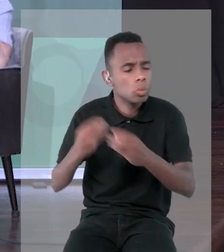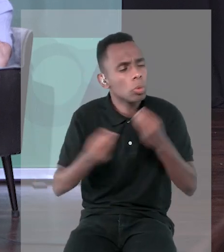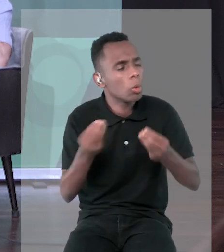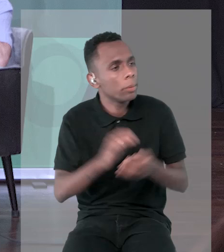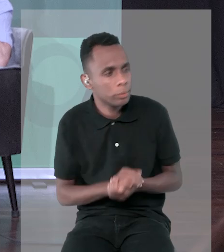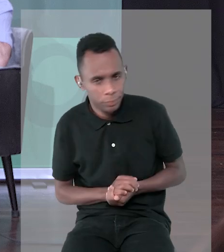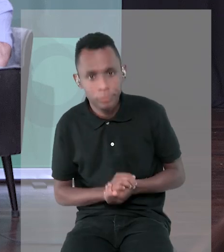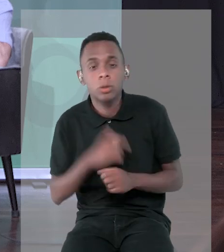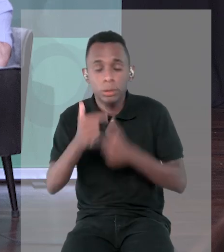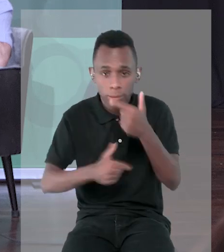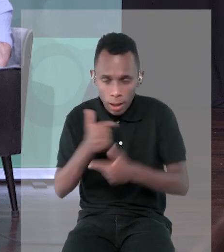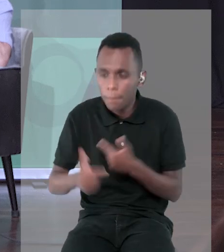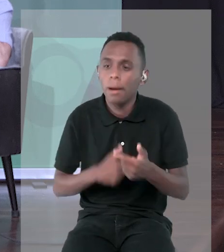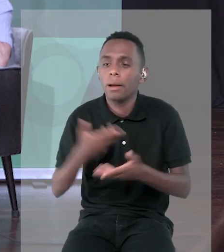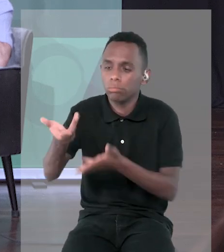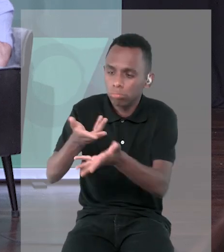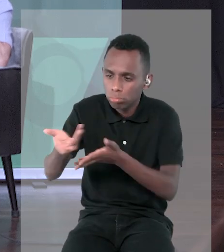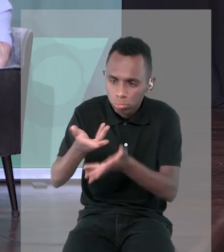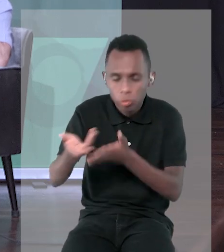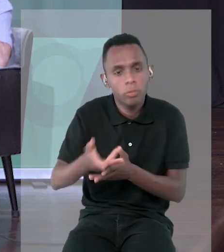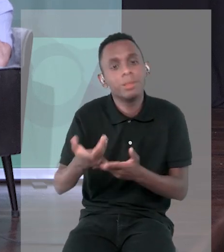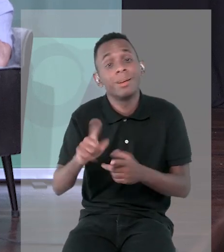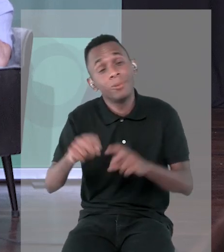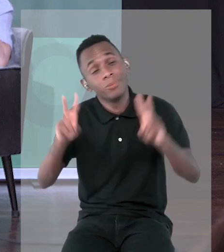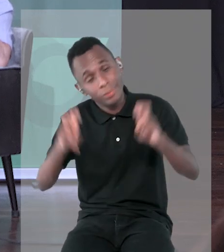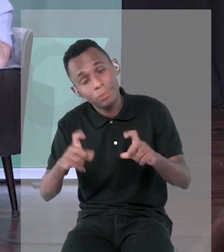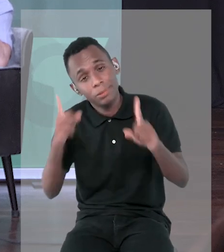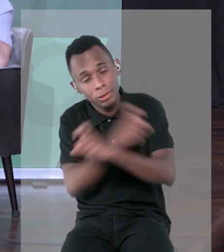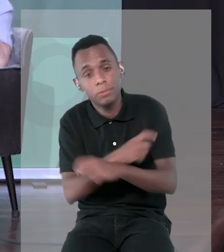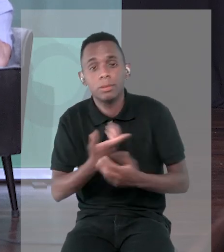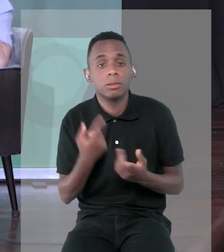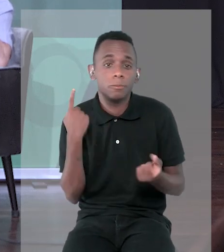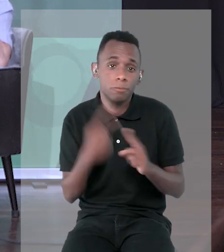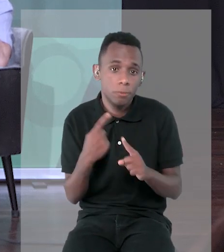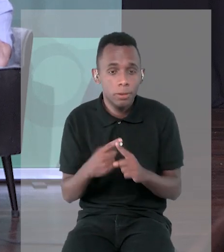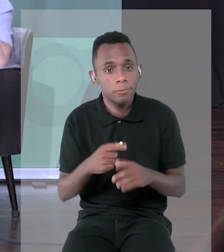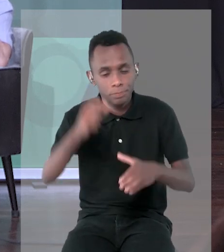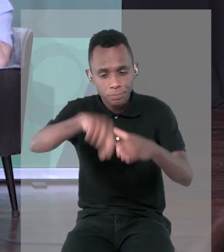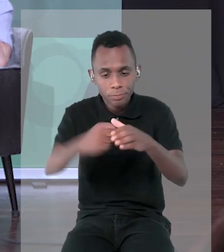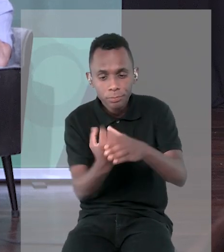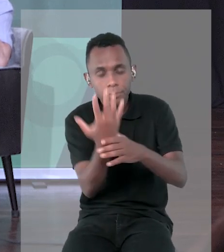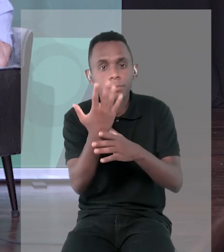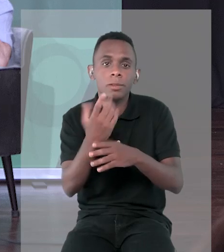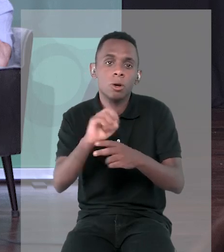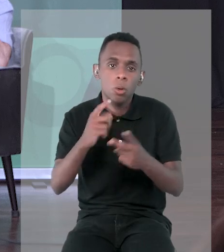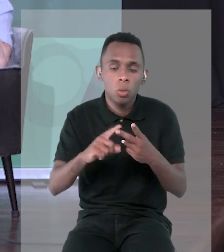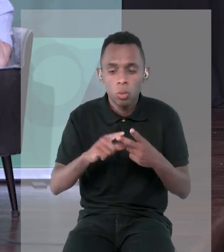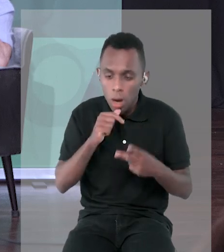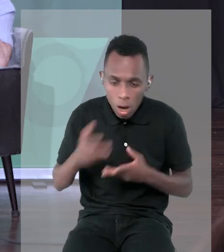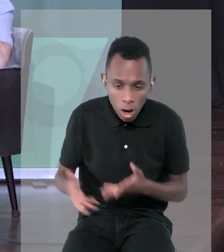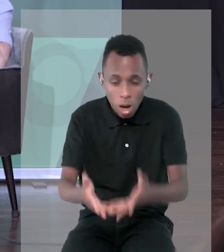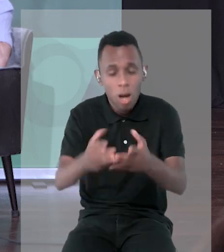gente trabalha na mobilização, e é uma questão isso. A gente trabalha com... a gente vai plantar água em terra